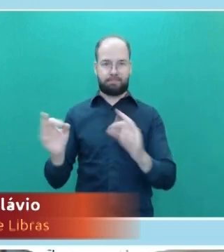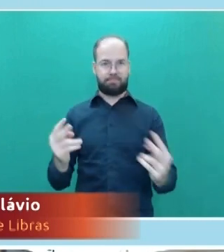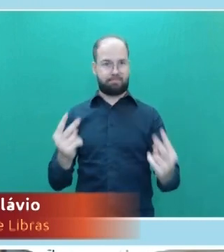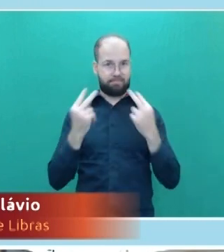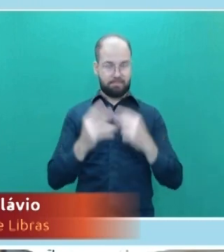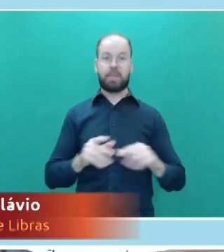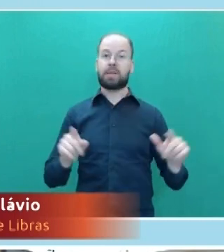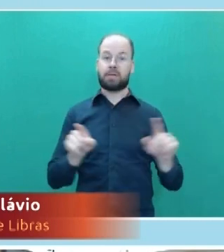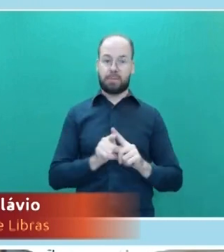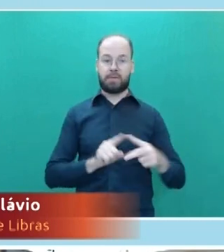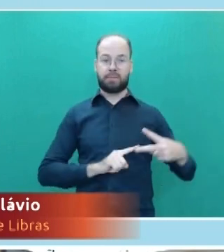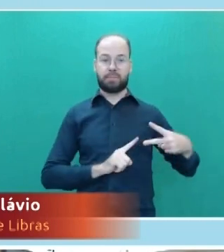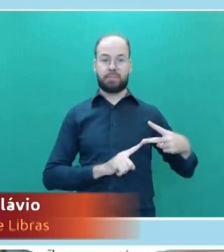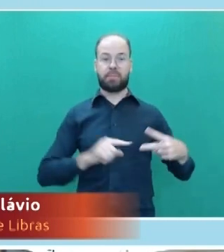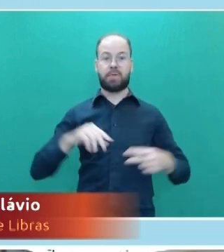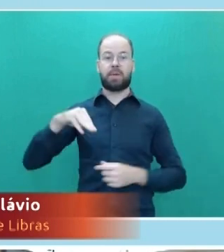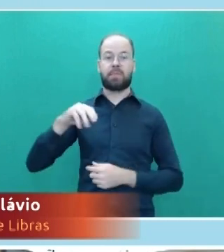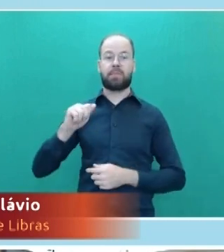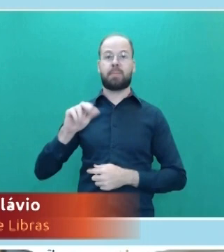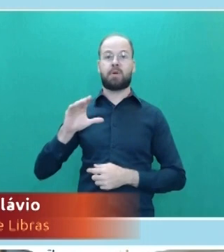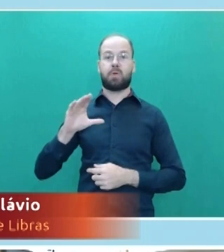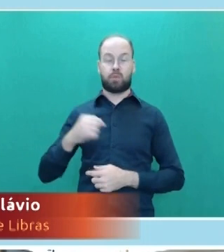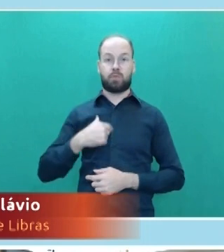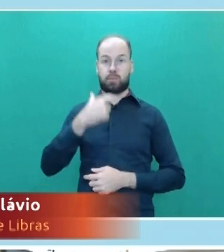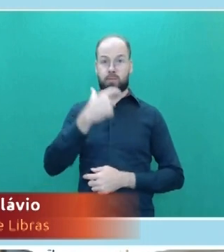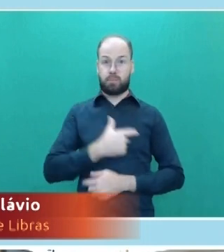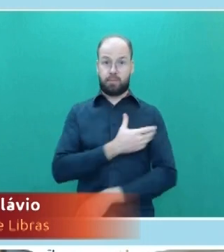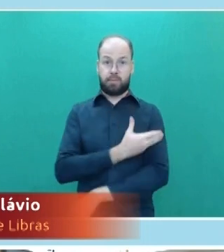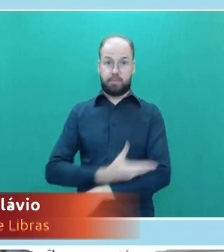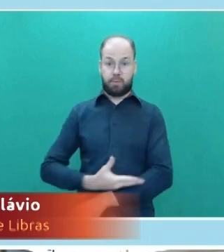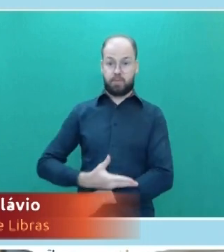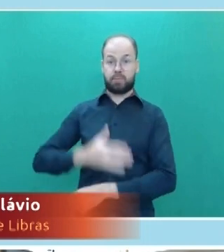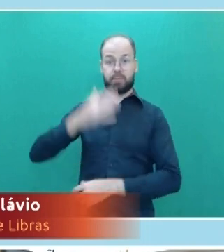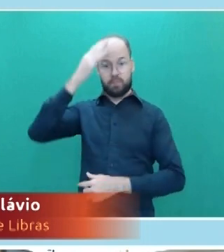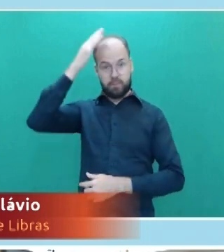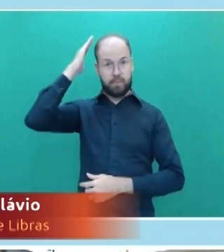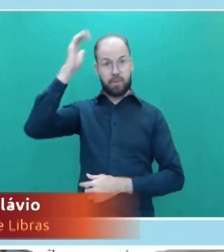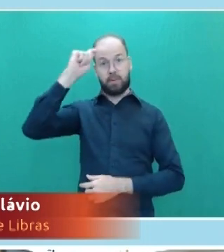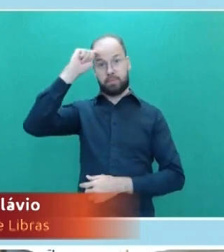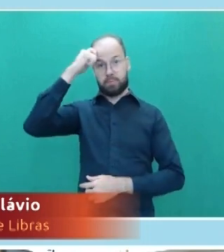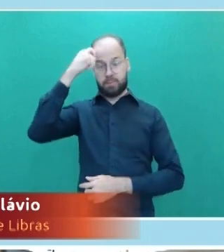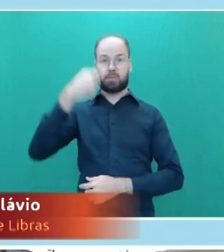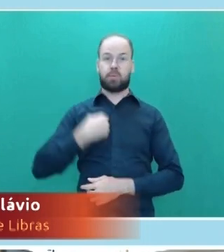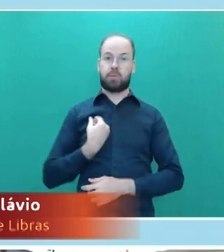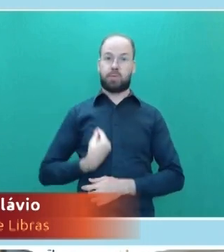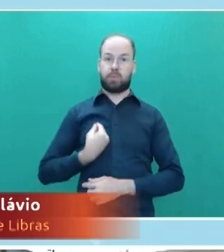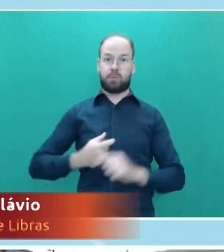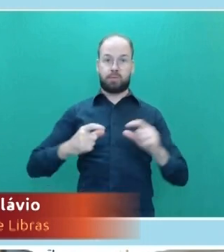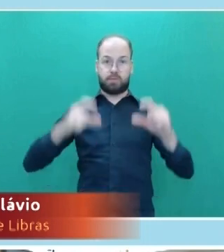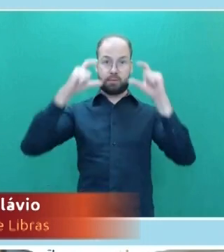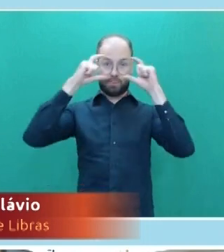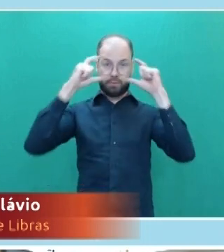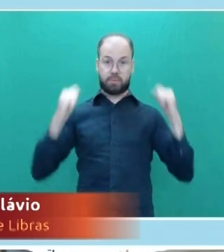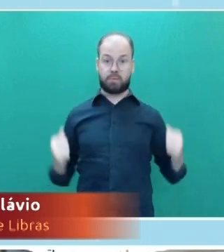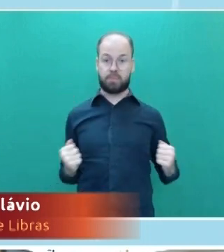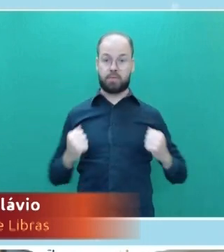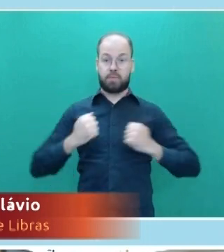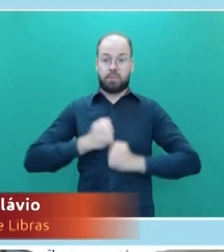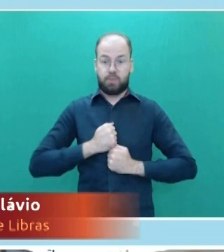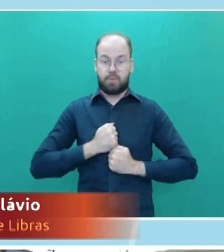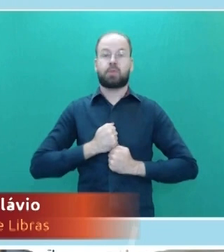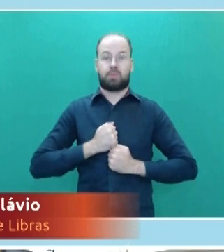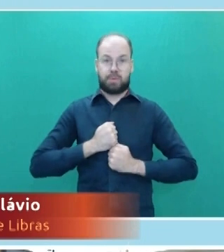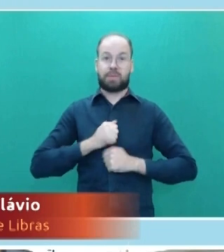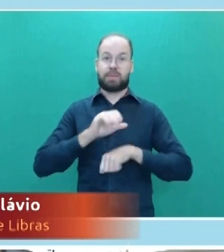André. Sou homem branco, cabelos pretos, estou usando óculos e terno e gravata,